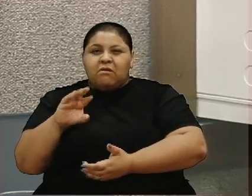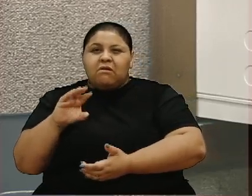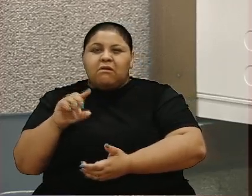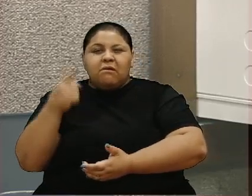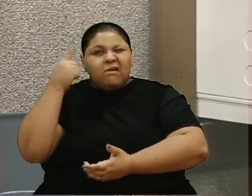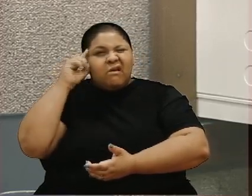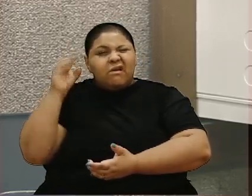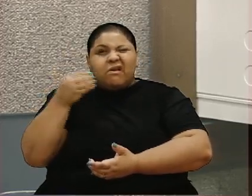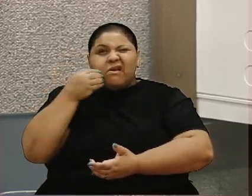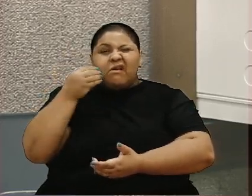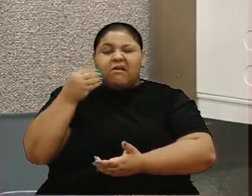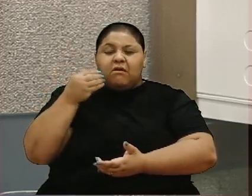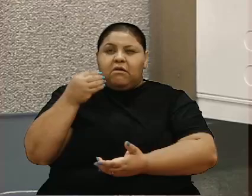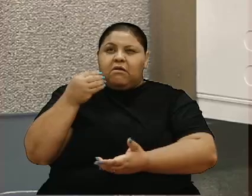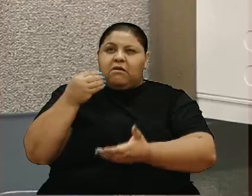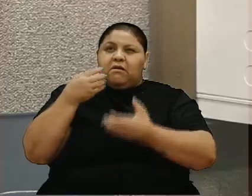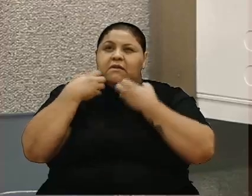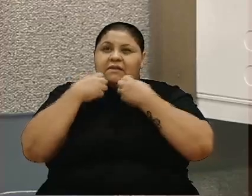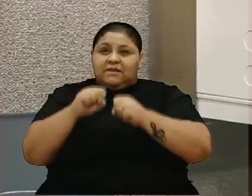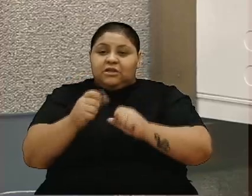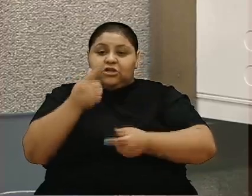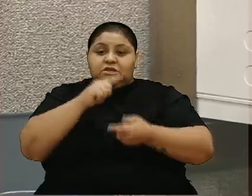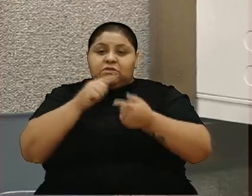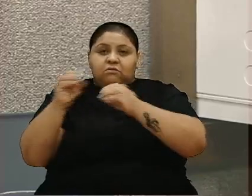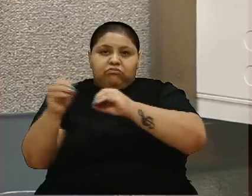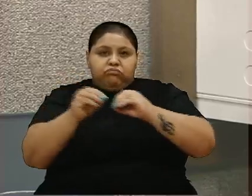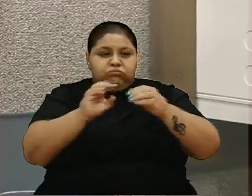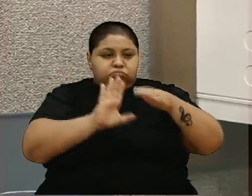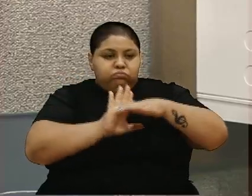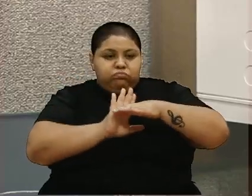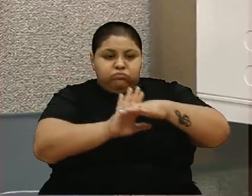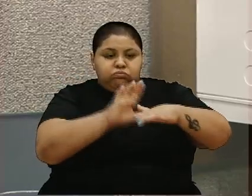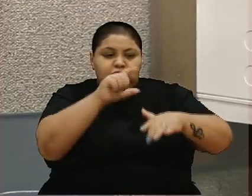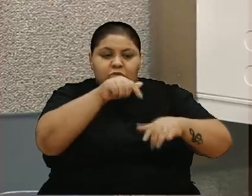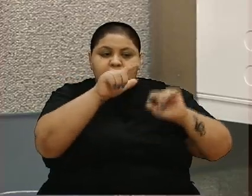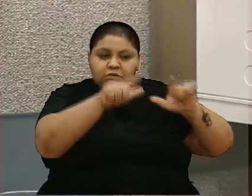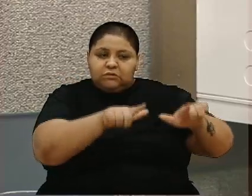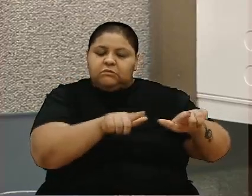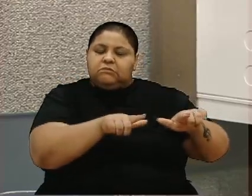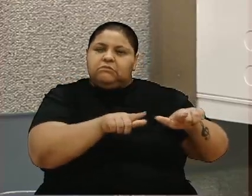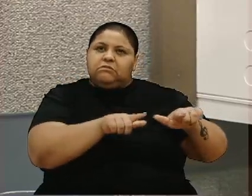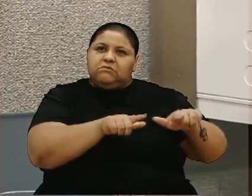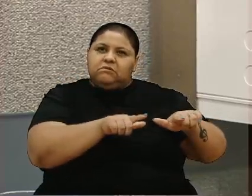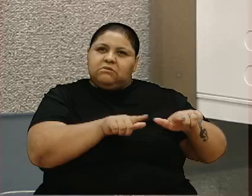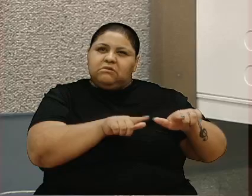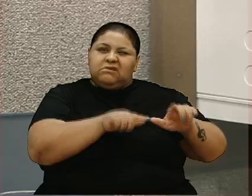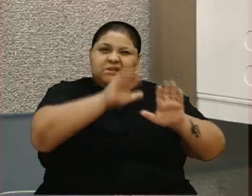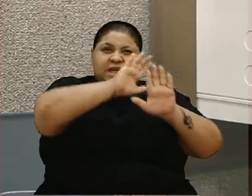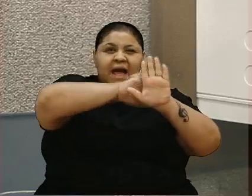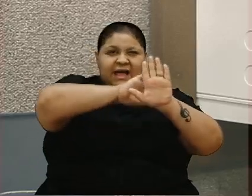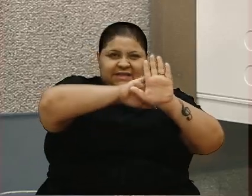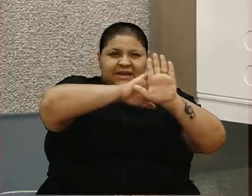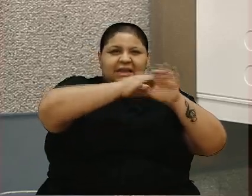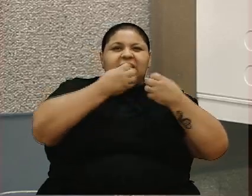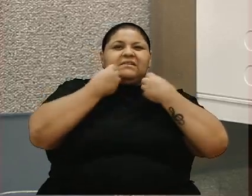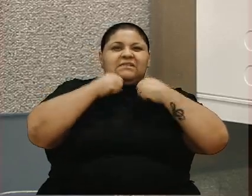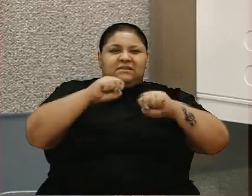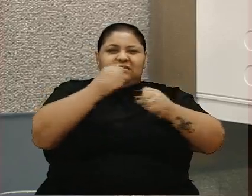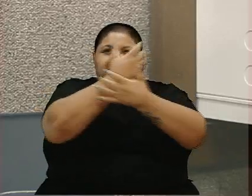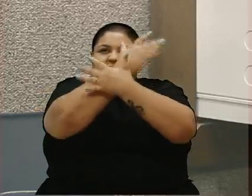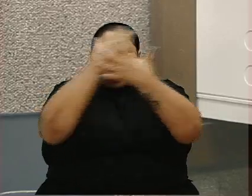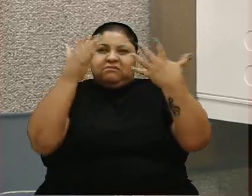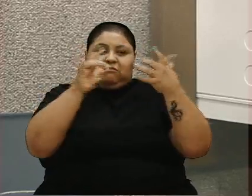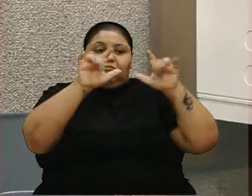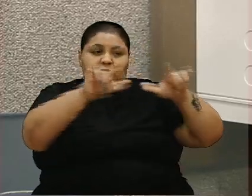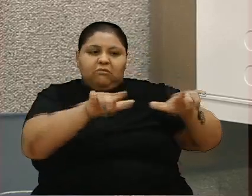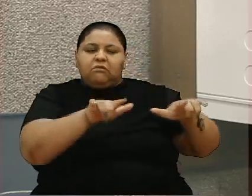possibilidade da Secretaria de Gestão ir para lá, tá? Naquele espaço que fica atrás da Secretaria do Meio Ambiente ali, e é um